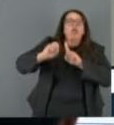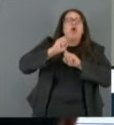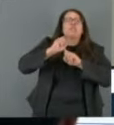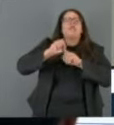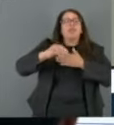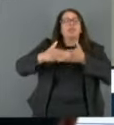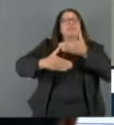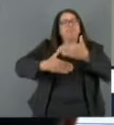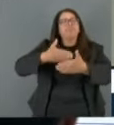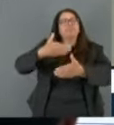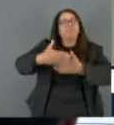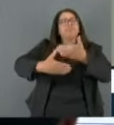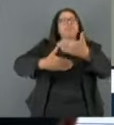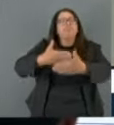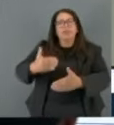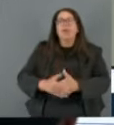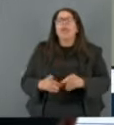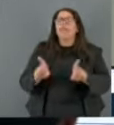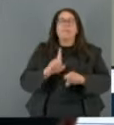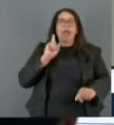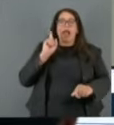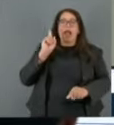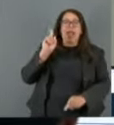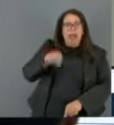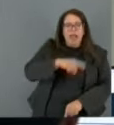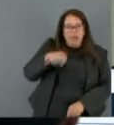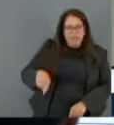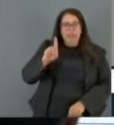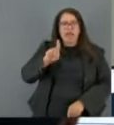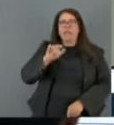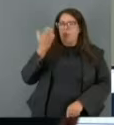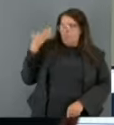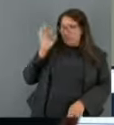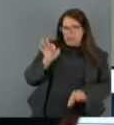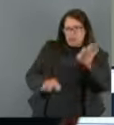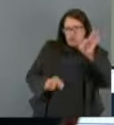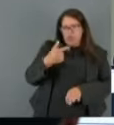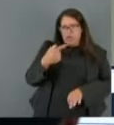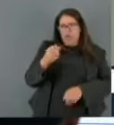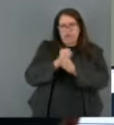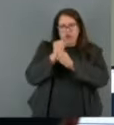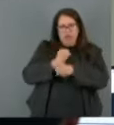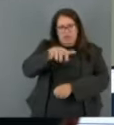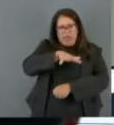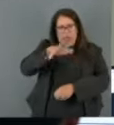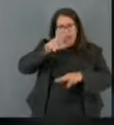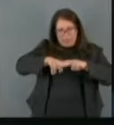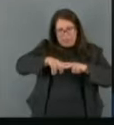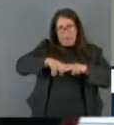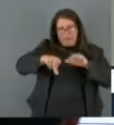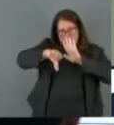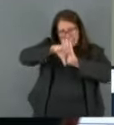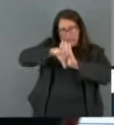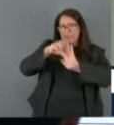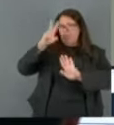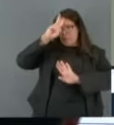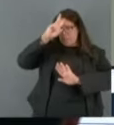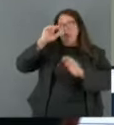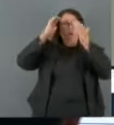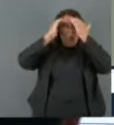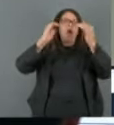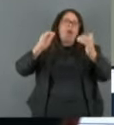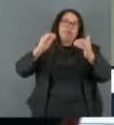não vetamos o exame criminológico, mas eu, como juiz, durante 7 anos no Tribunal de Alçada Criminal, me lembro, e com todo respeito àqueles que subscreveram